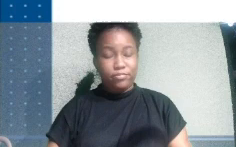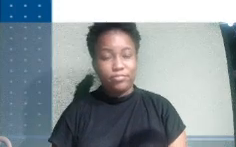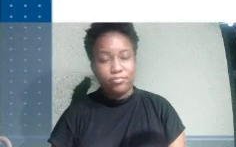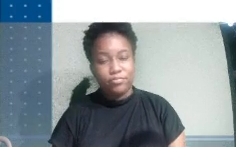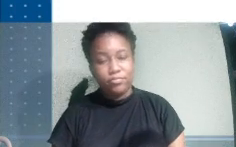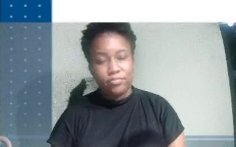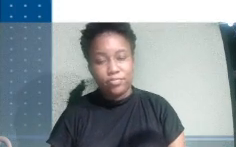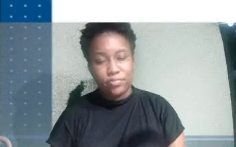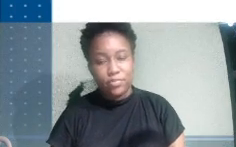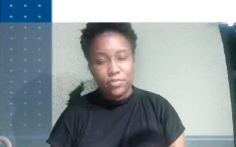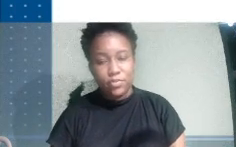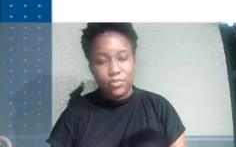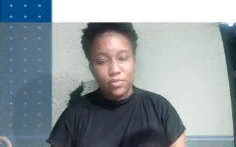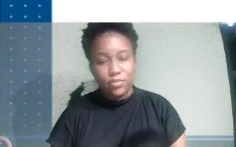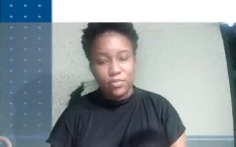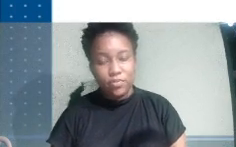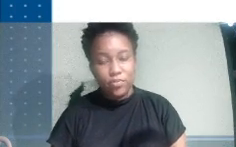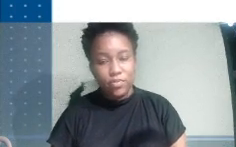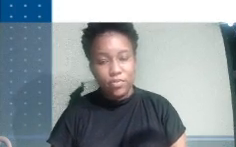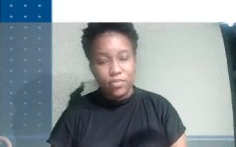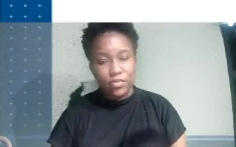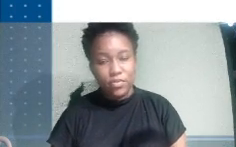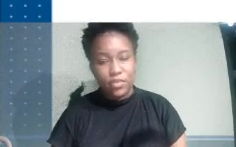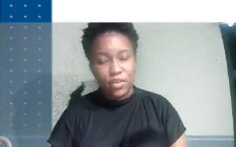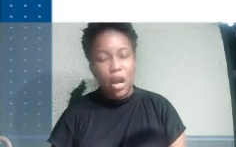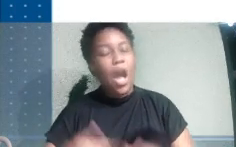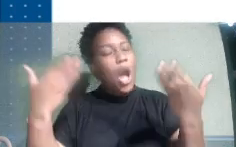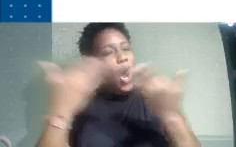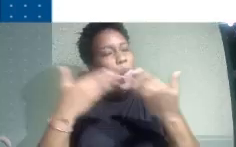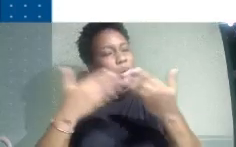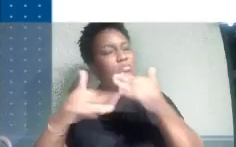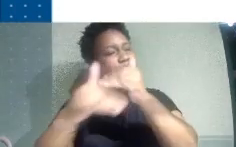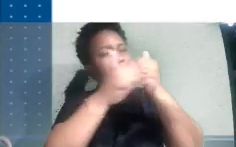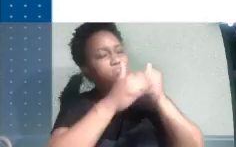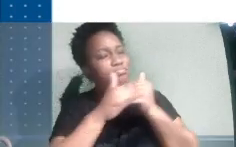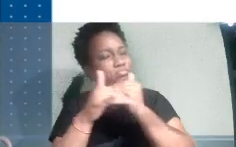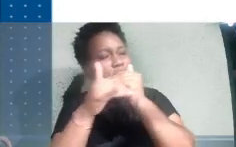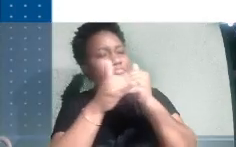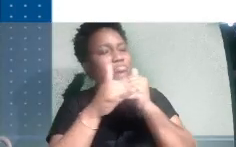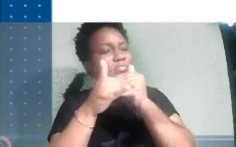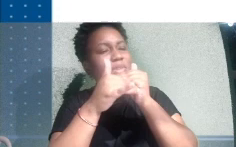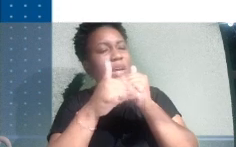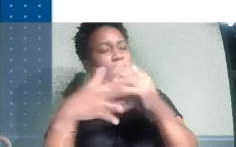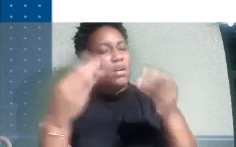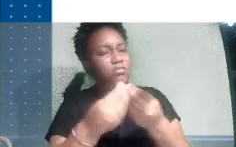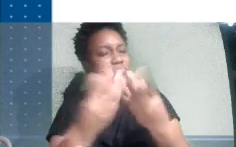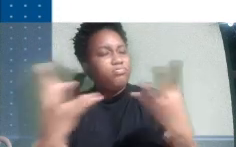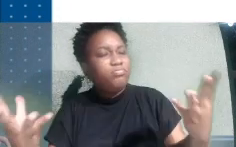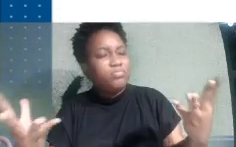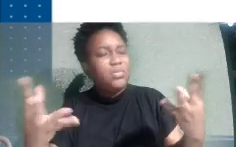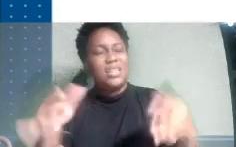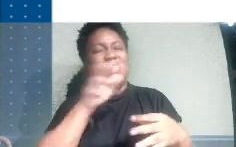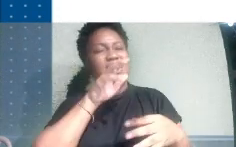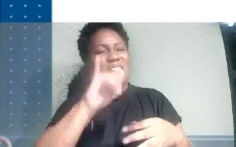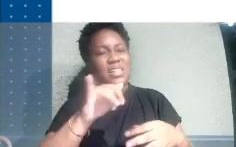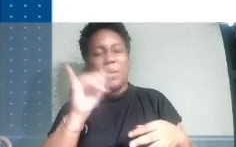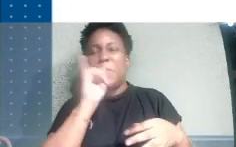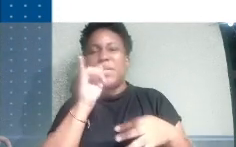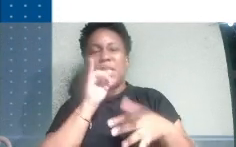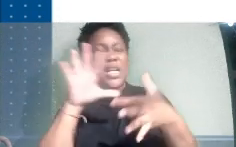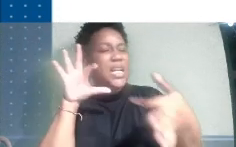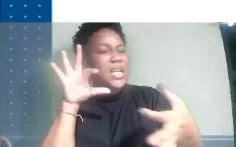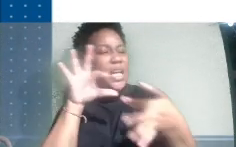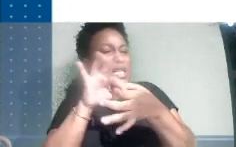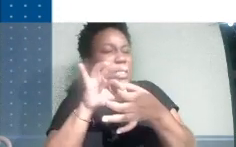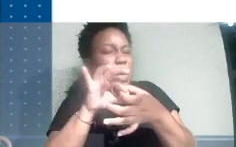Com relação ao padrão de fornecimento de tensão. Se a ligação for monofásica, o que a gente precisa